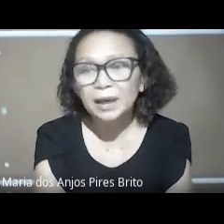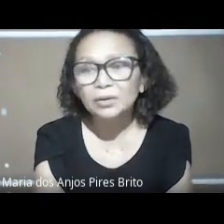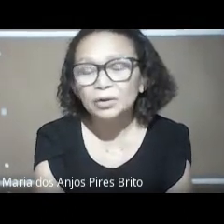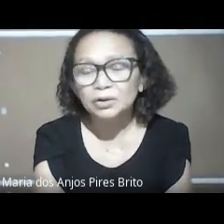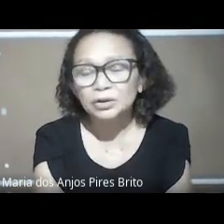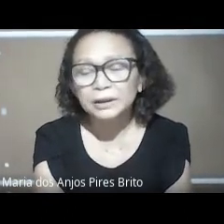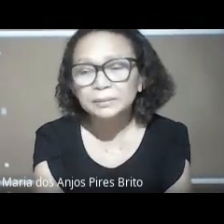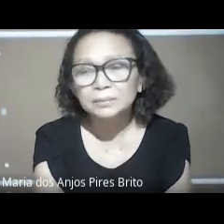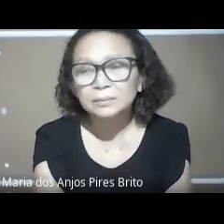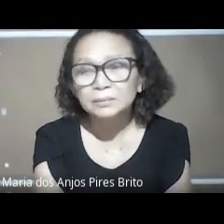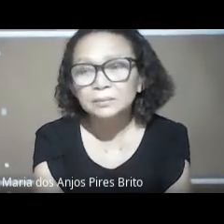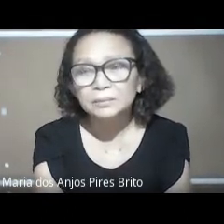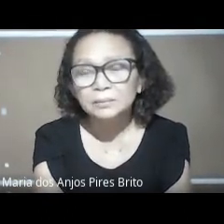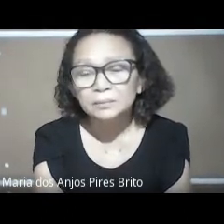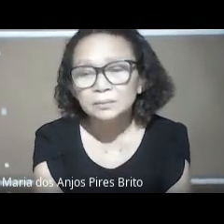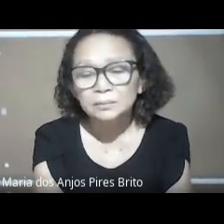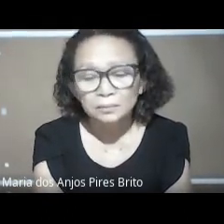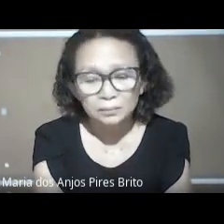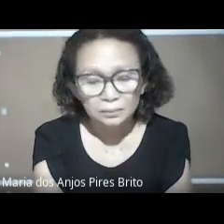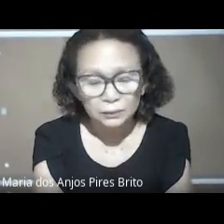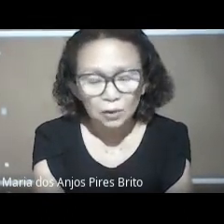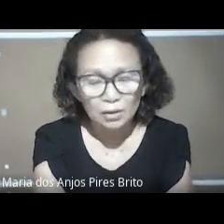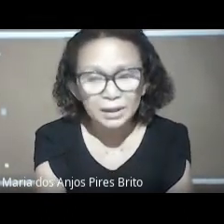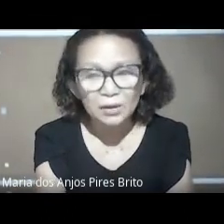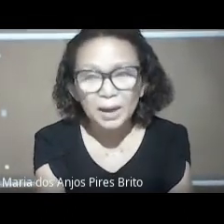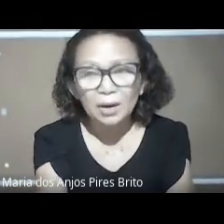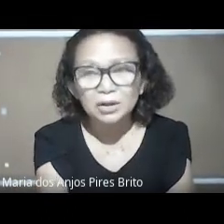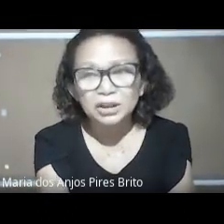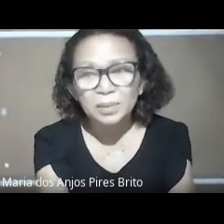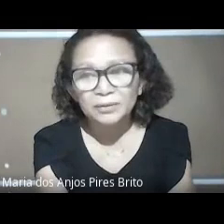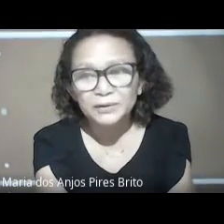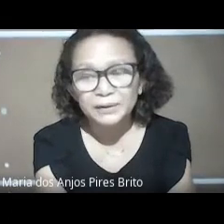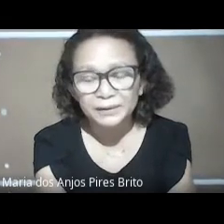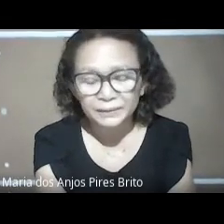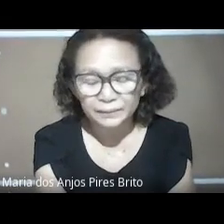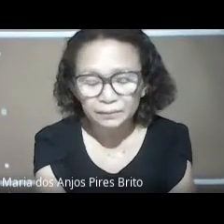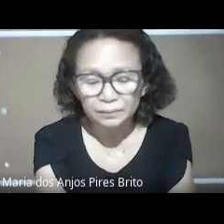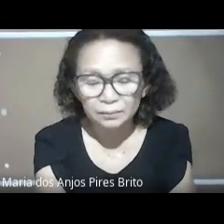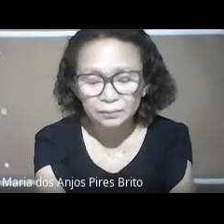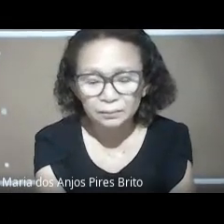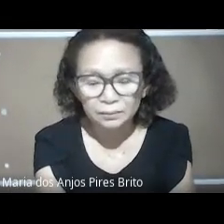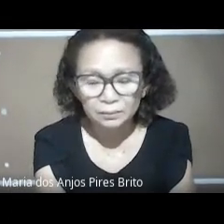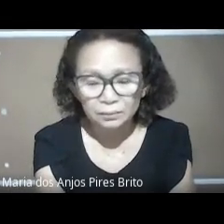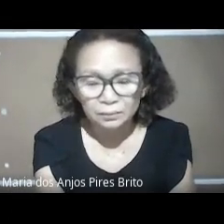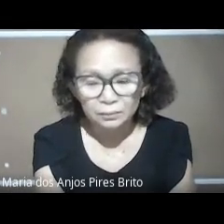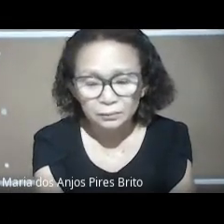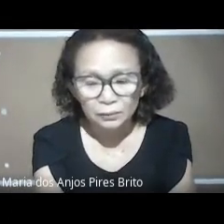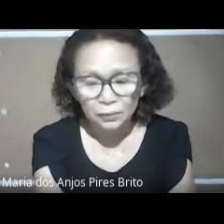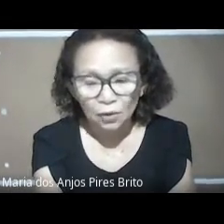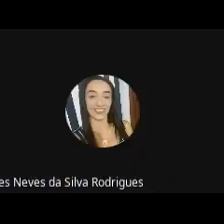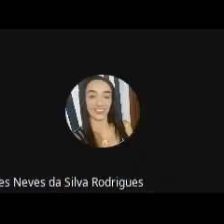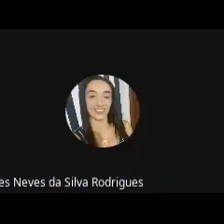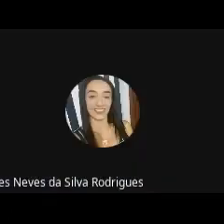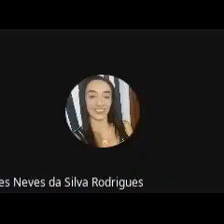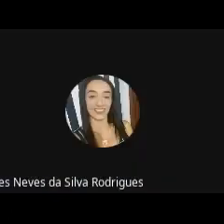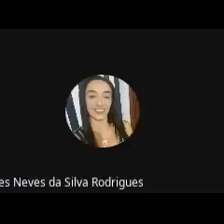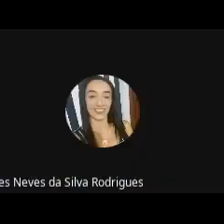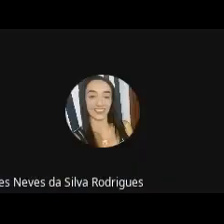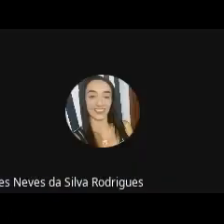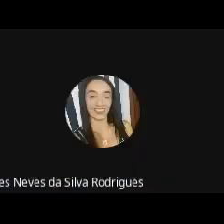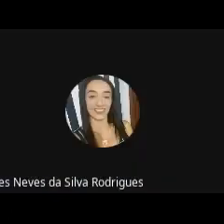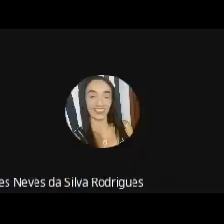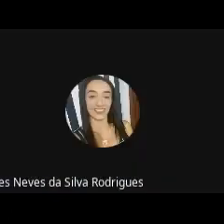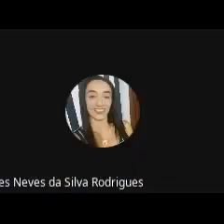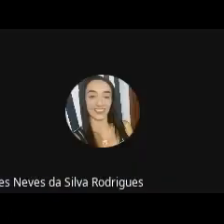ser sempre à noite, né? Qual seria o melhor dia para vocês? Para mim, o sábado